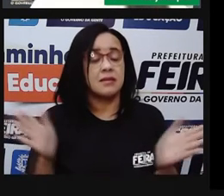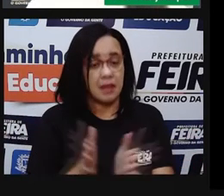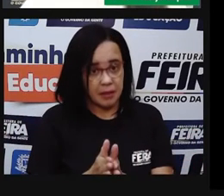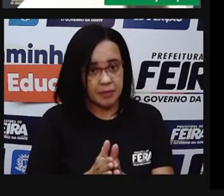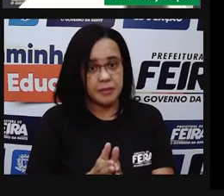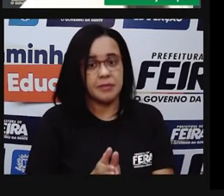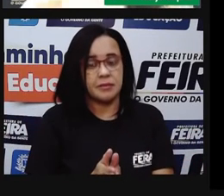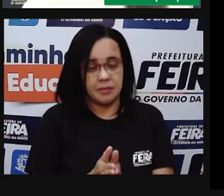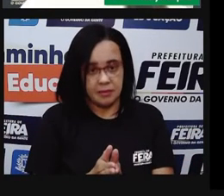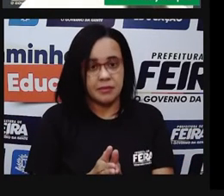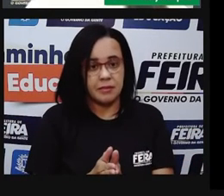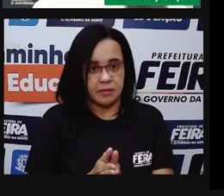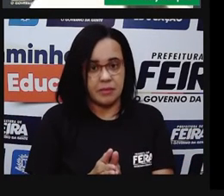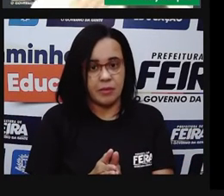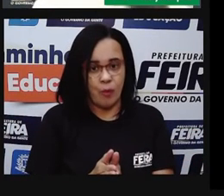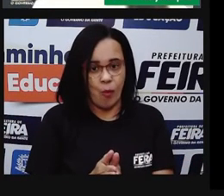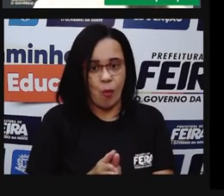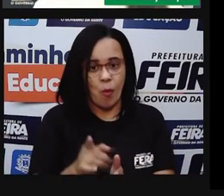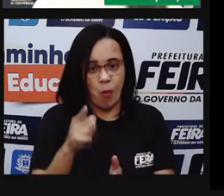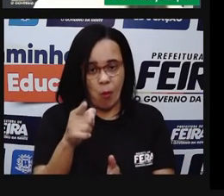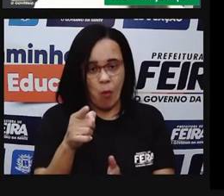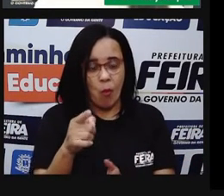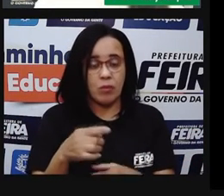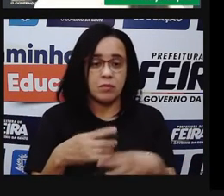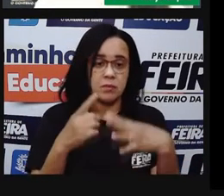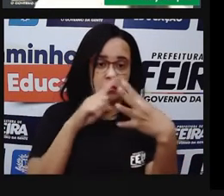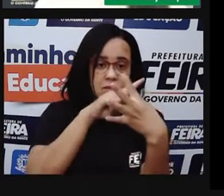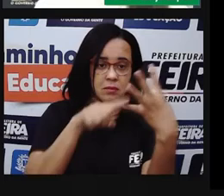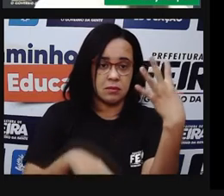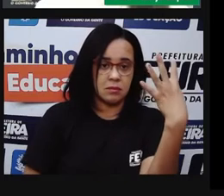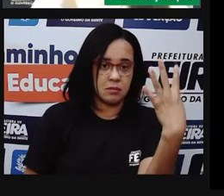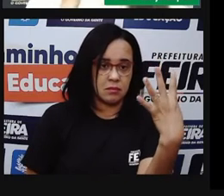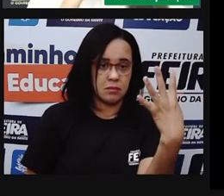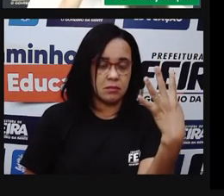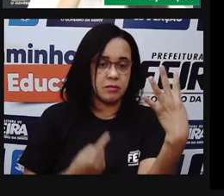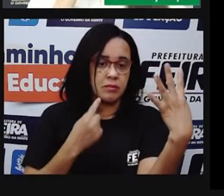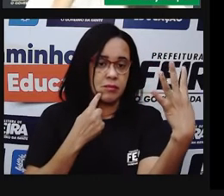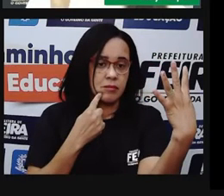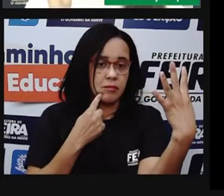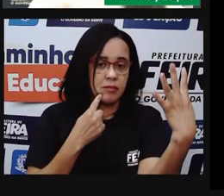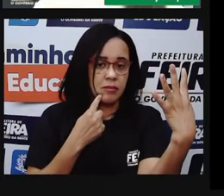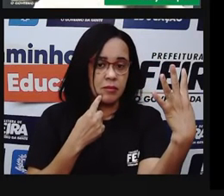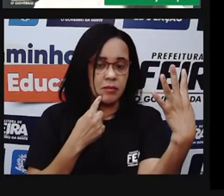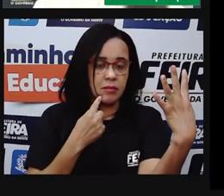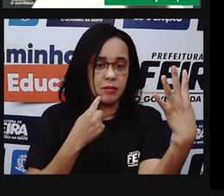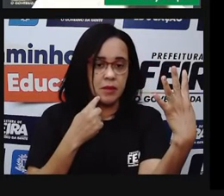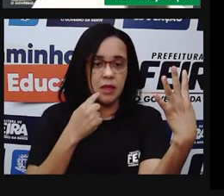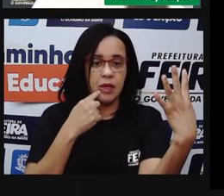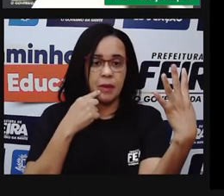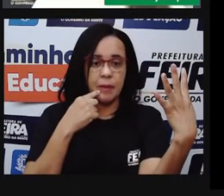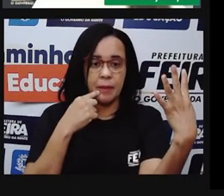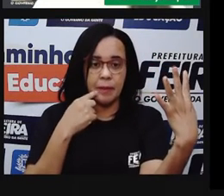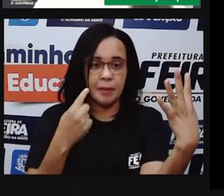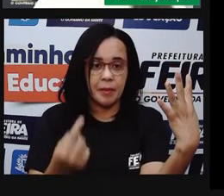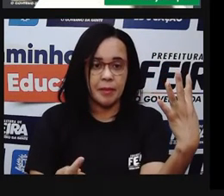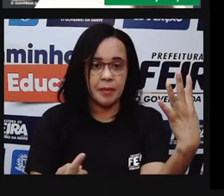Palhaçada. Eu tô movimentando a minha boca 4 vezes. Pá, eu falo junto, então eu escrevo junto. Lha,